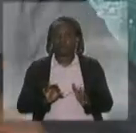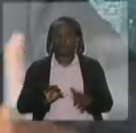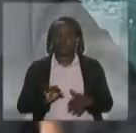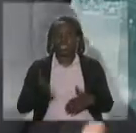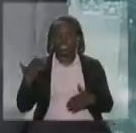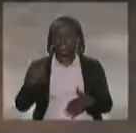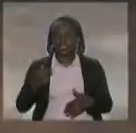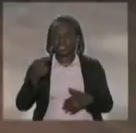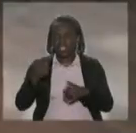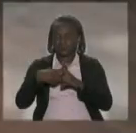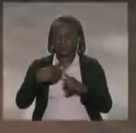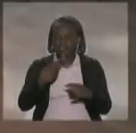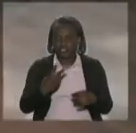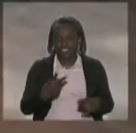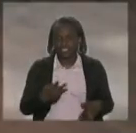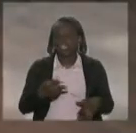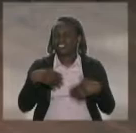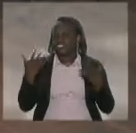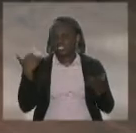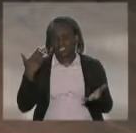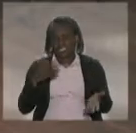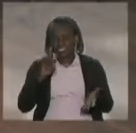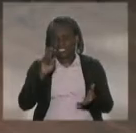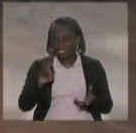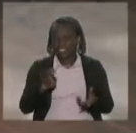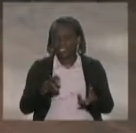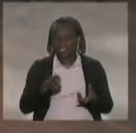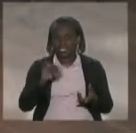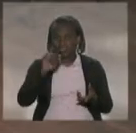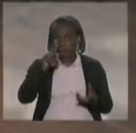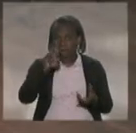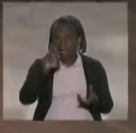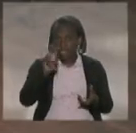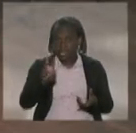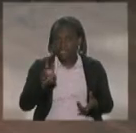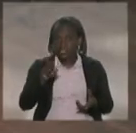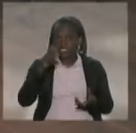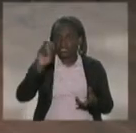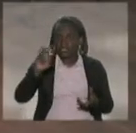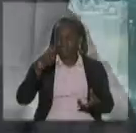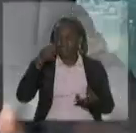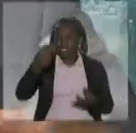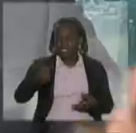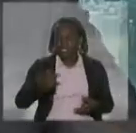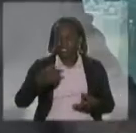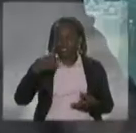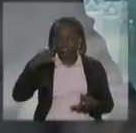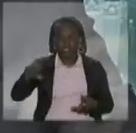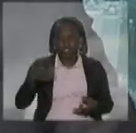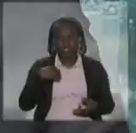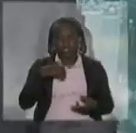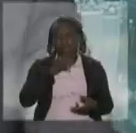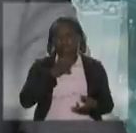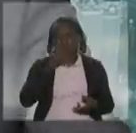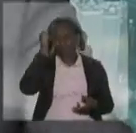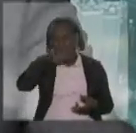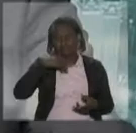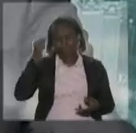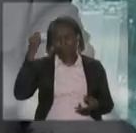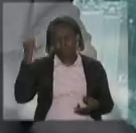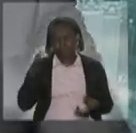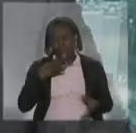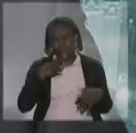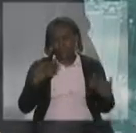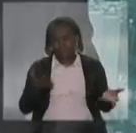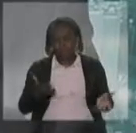fez mais de 295 wikipédia venham em 579 eu sou servidor antigo então com